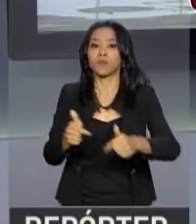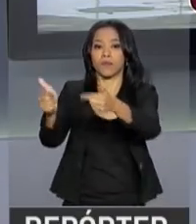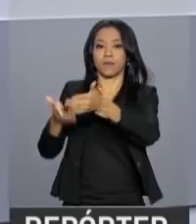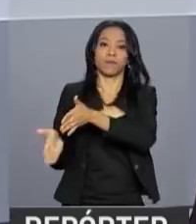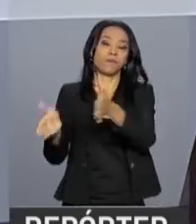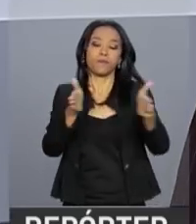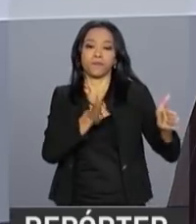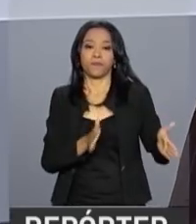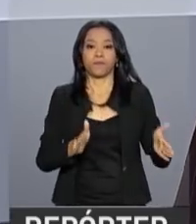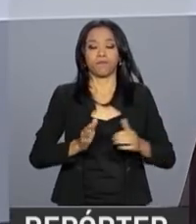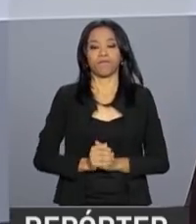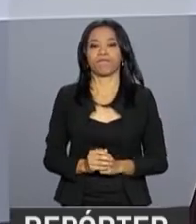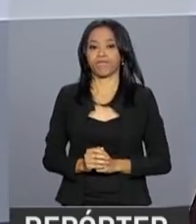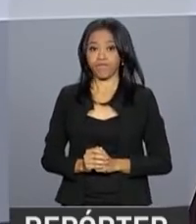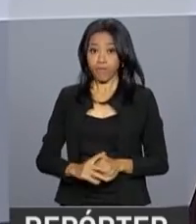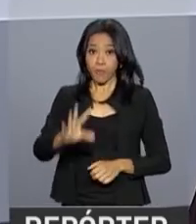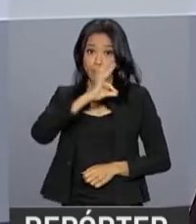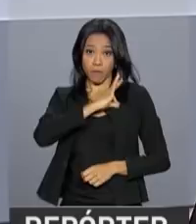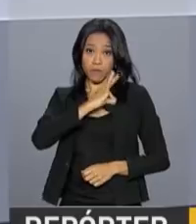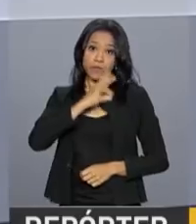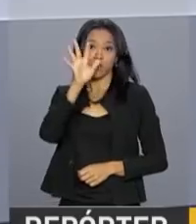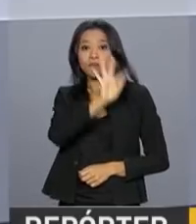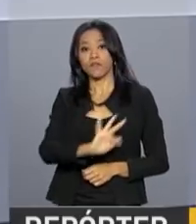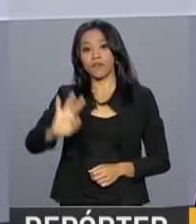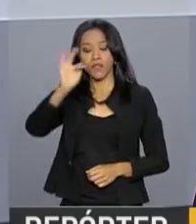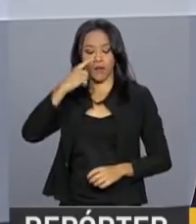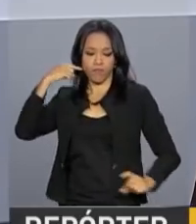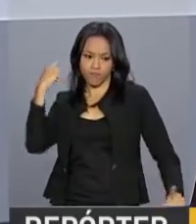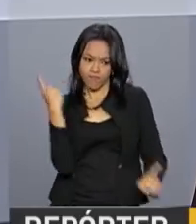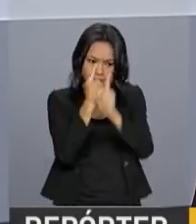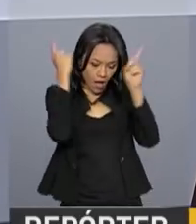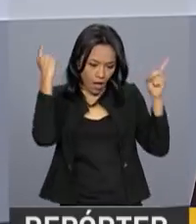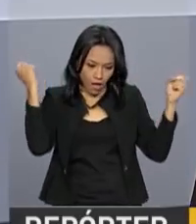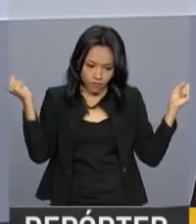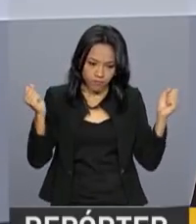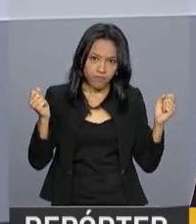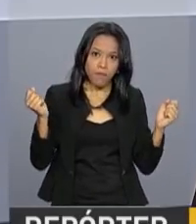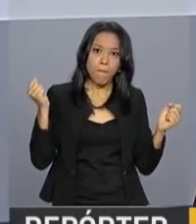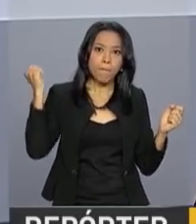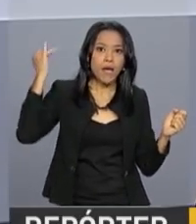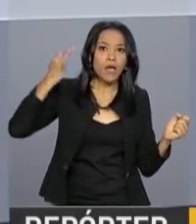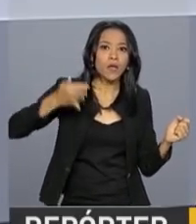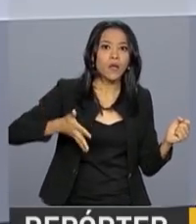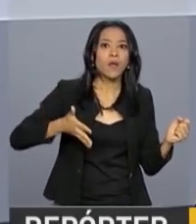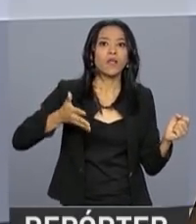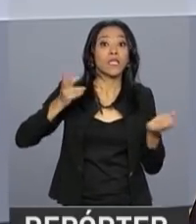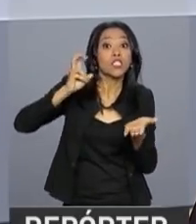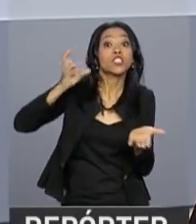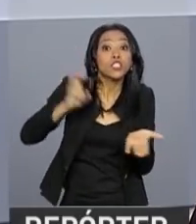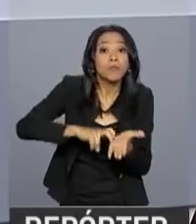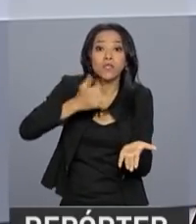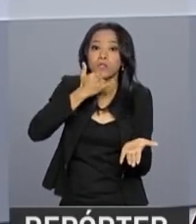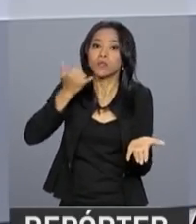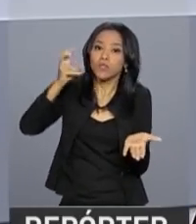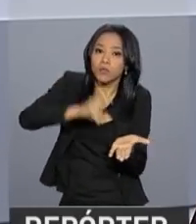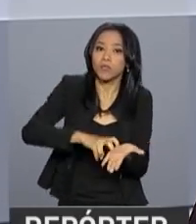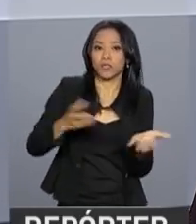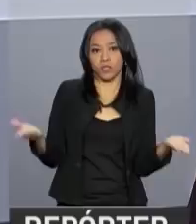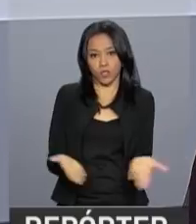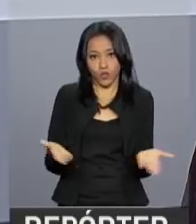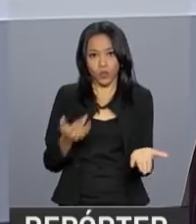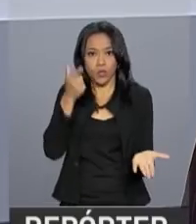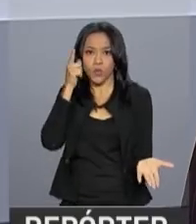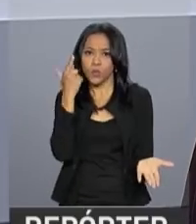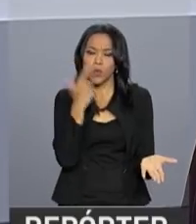você a polícia federal deflagrou na manhã de hoje uma operação que investiga a concessão fraudulenta de registros